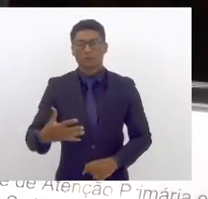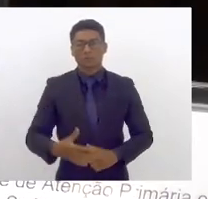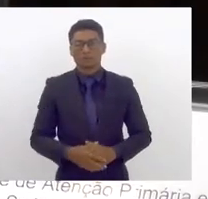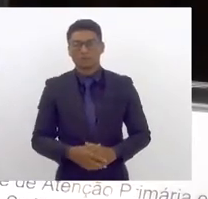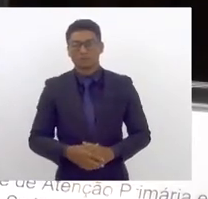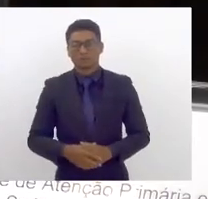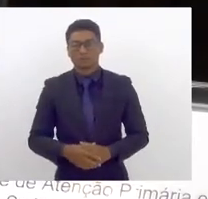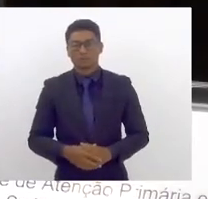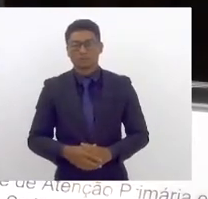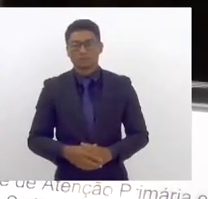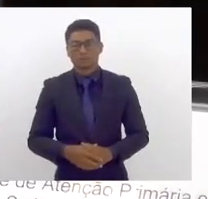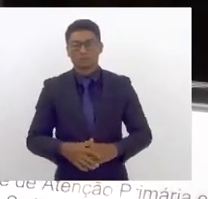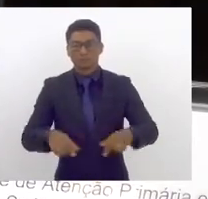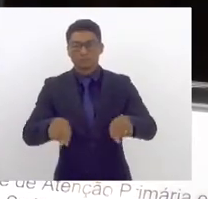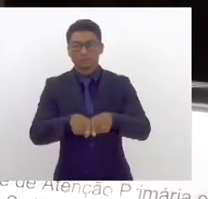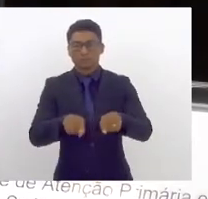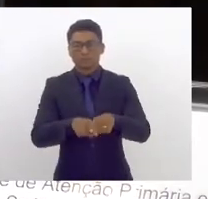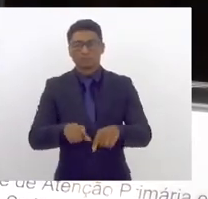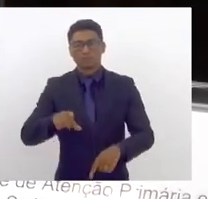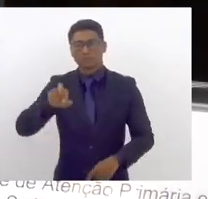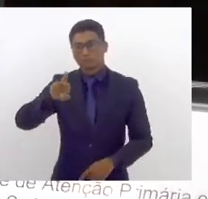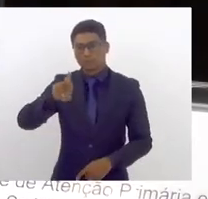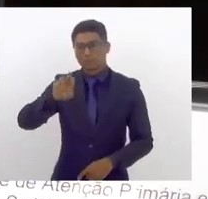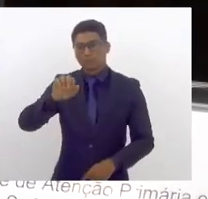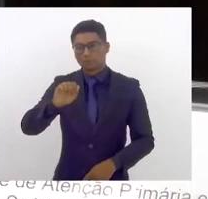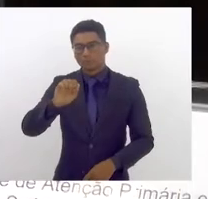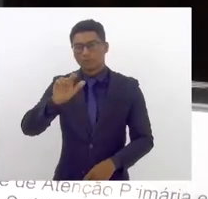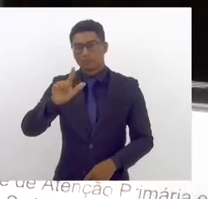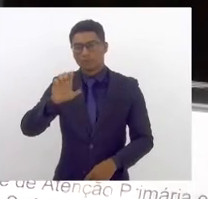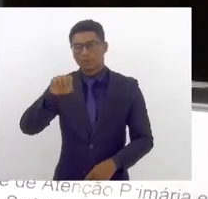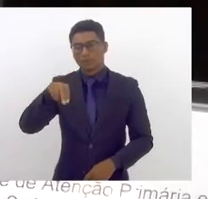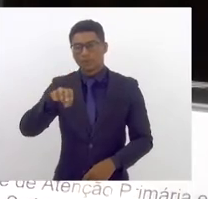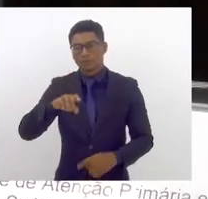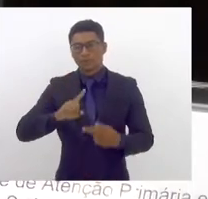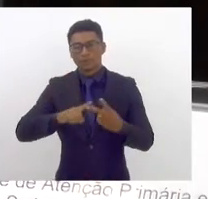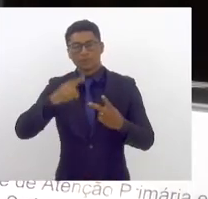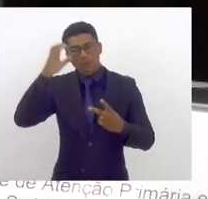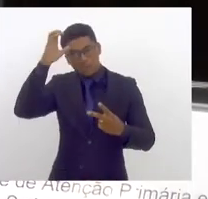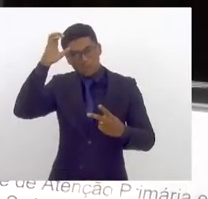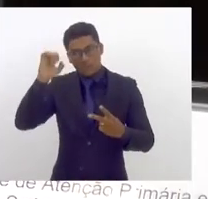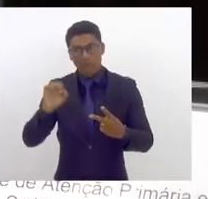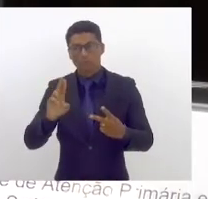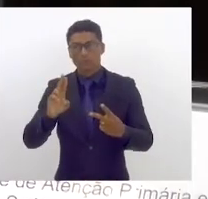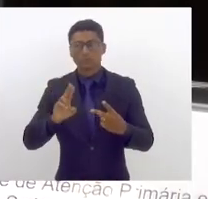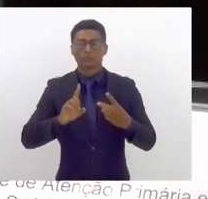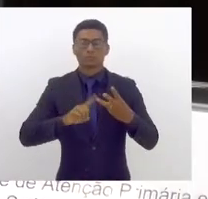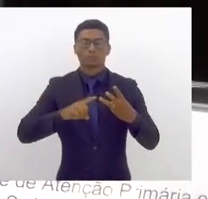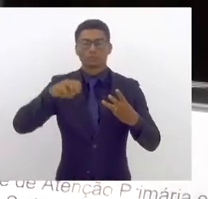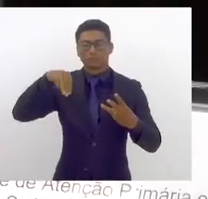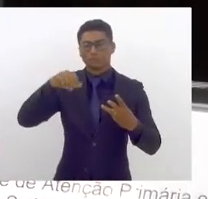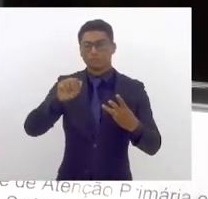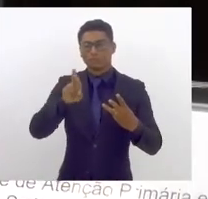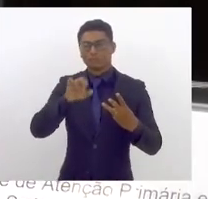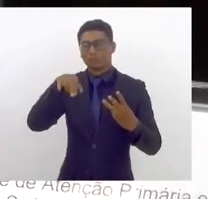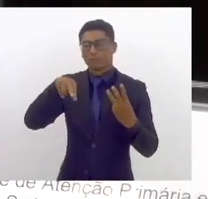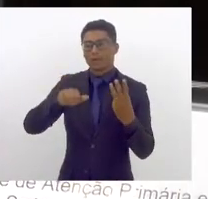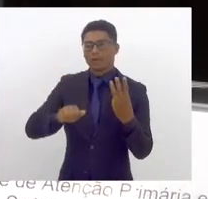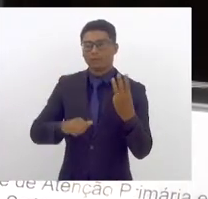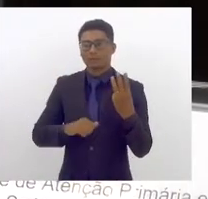saudar também a ralene te ajude Marina e